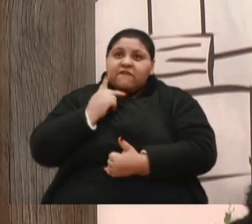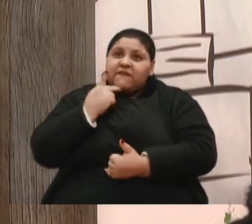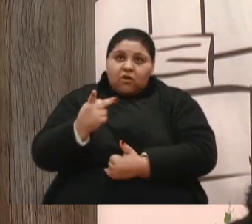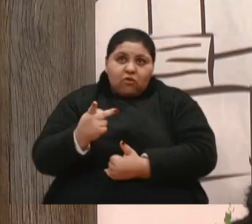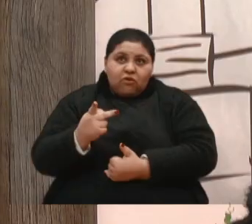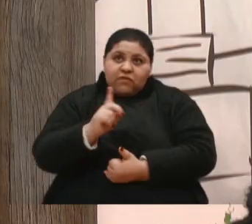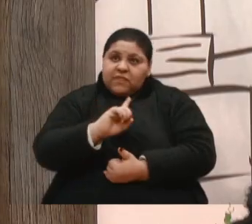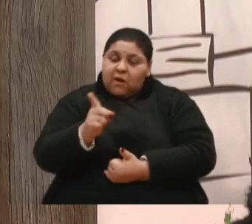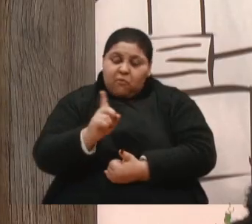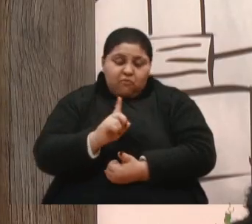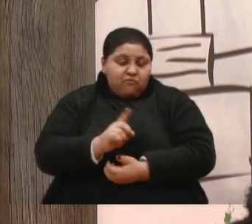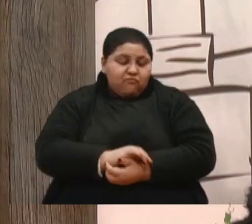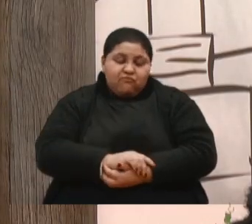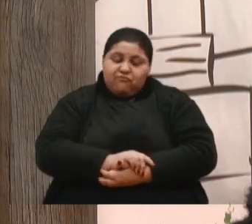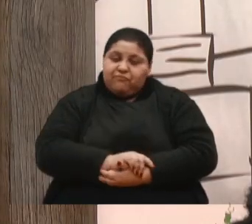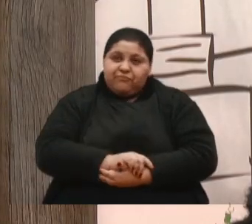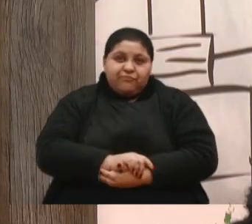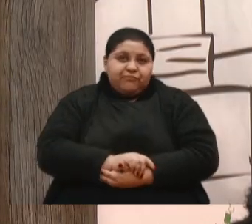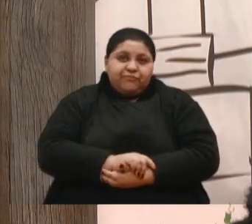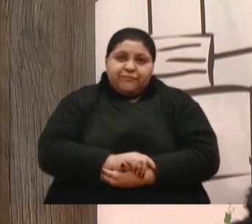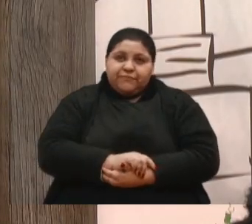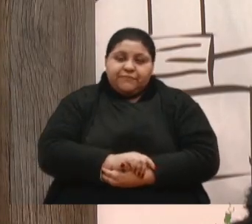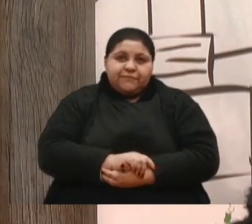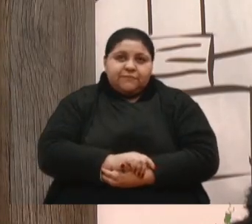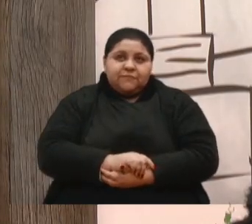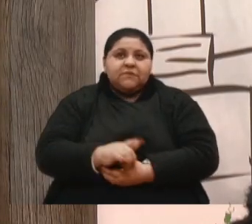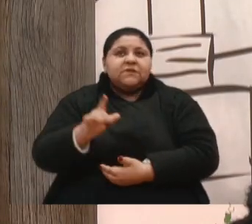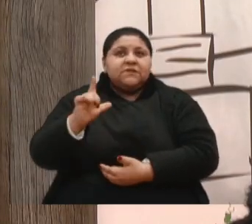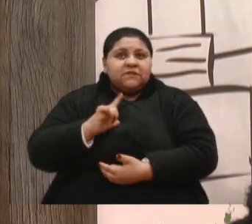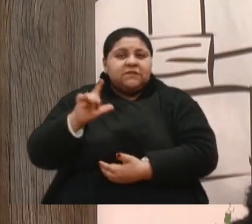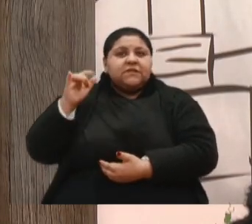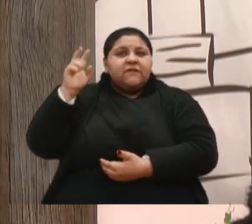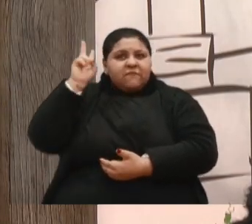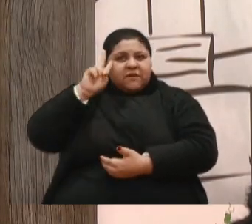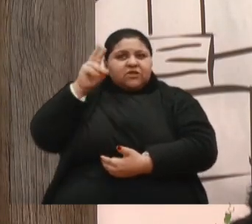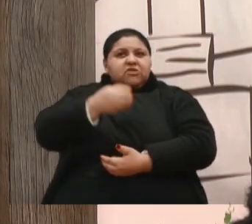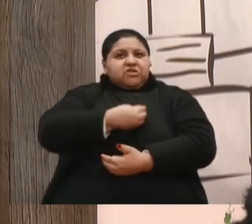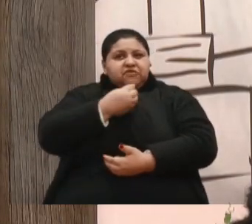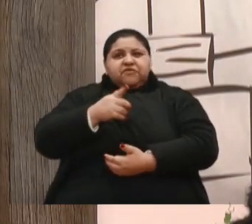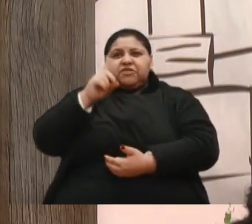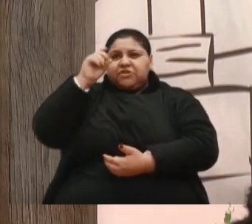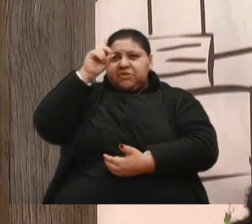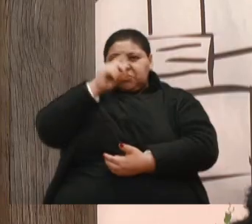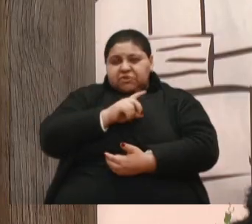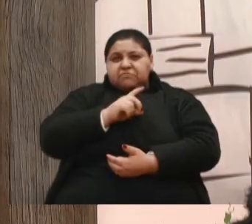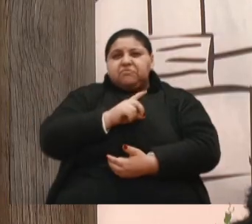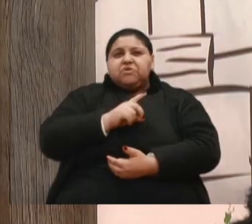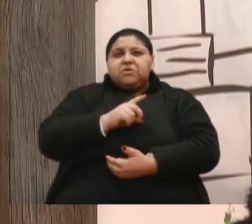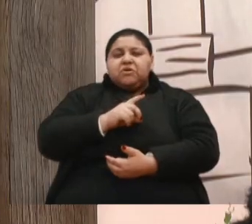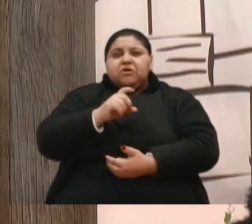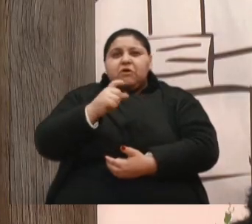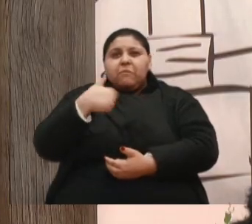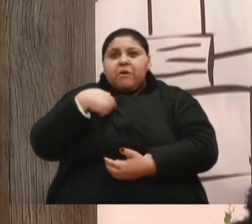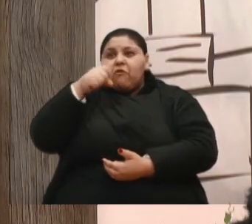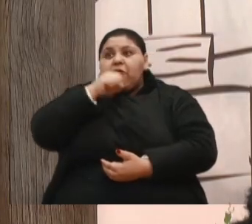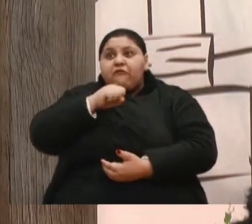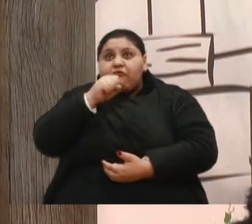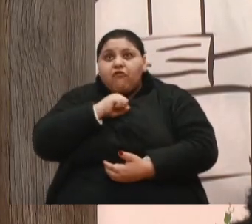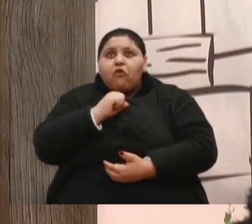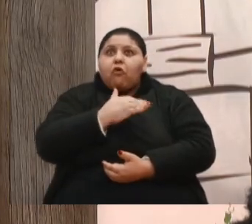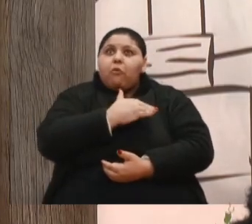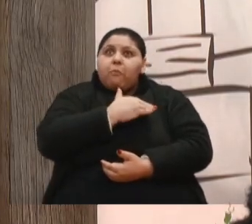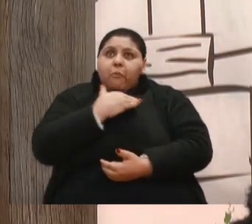nunca quis abrir também? Não. E ele teve uma história de vida muito difícil, perdeu o pai muito